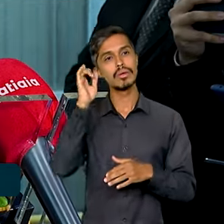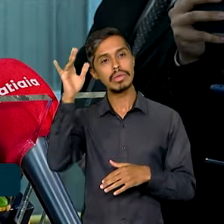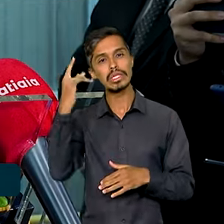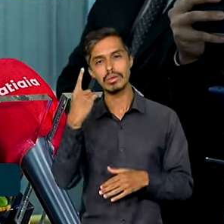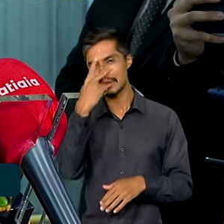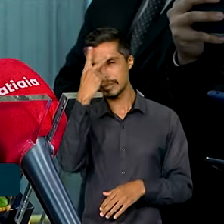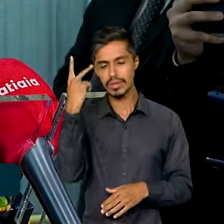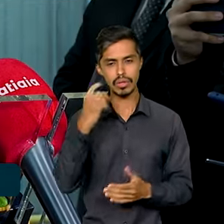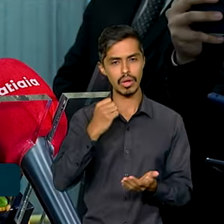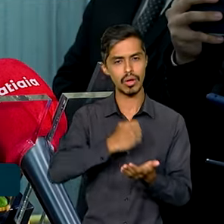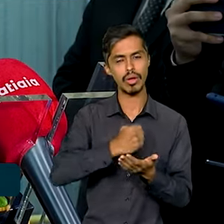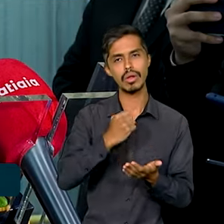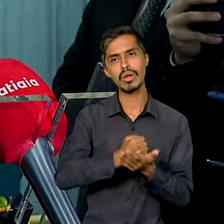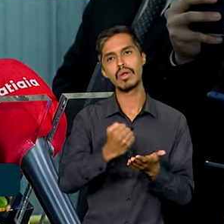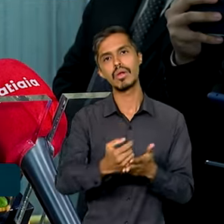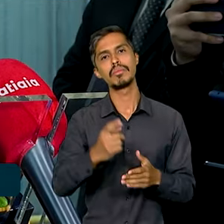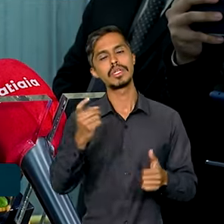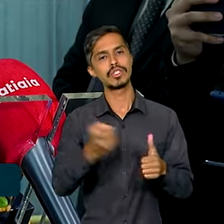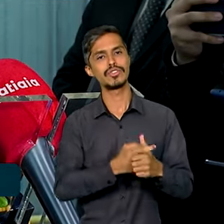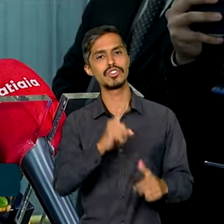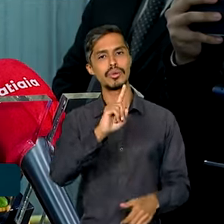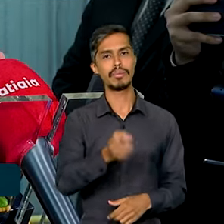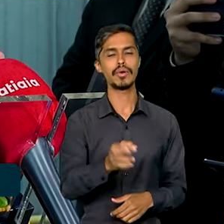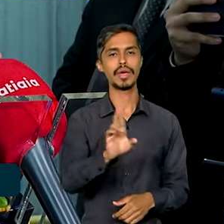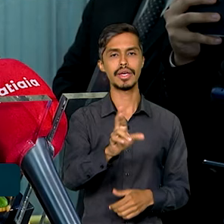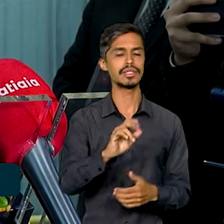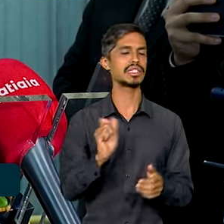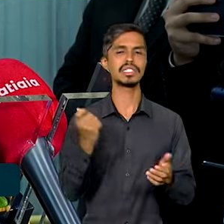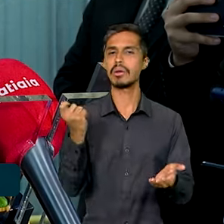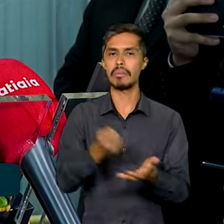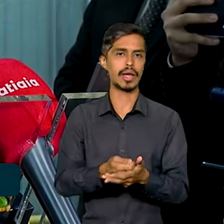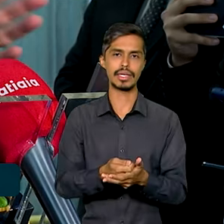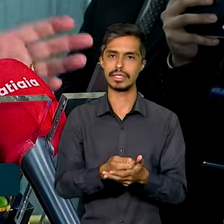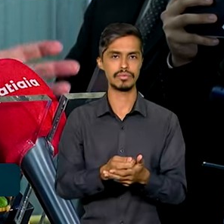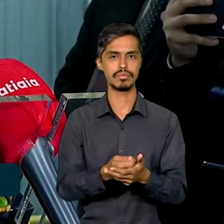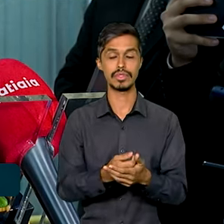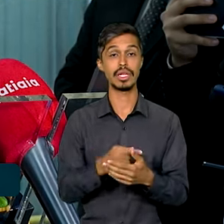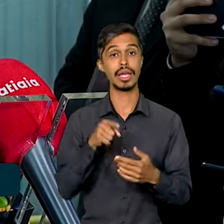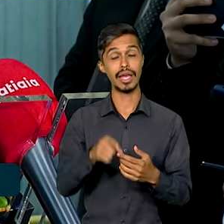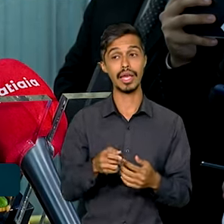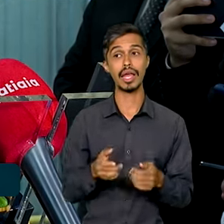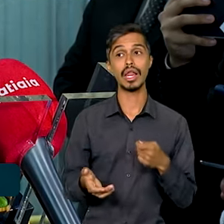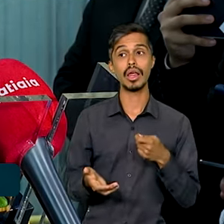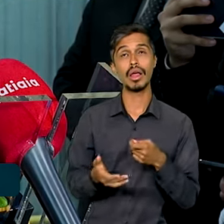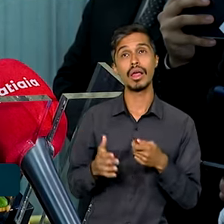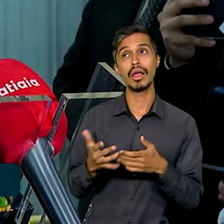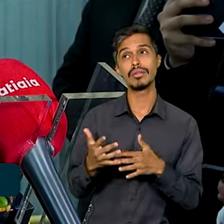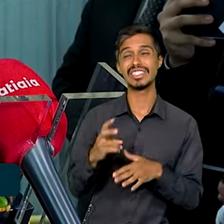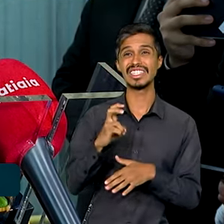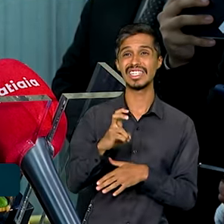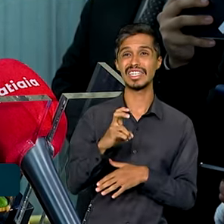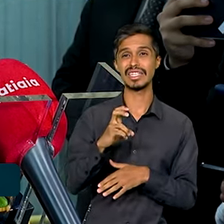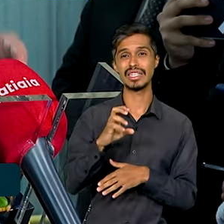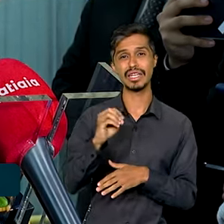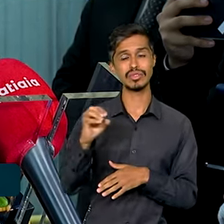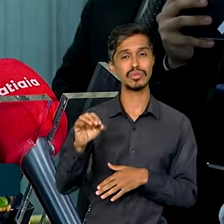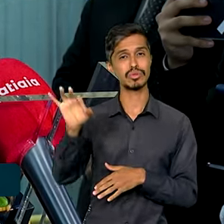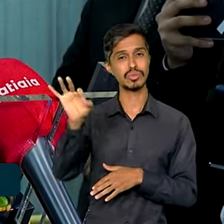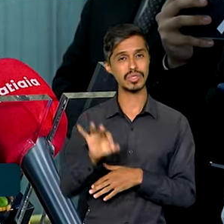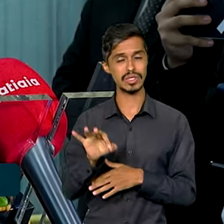contrate uma dívida de R$ 1.000 no cartão de crédito e não pague. Ela estaria sujeita a quase